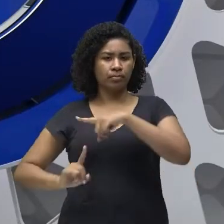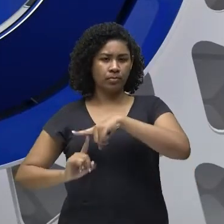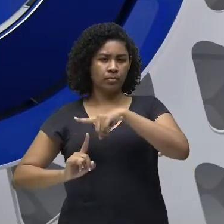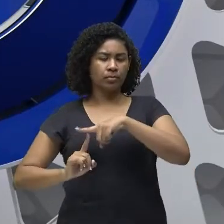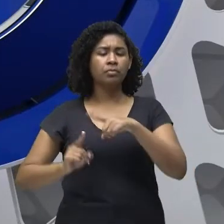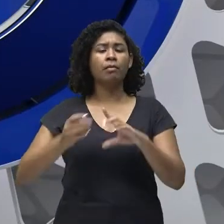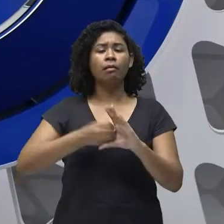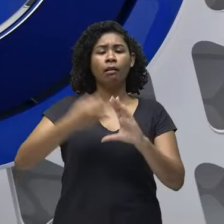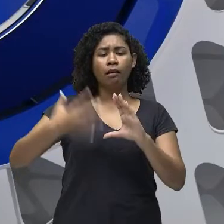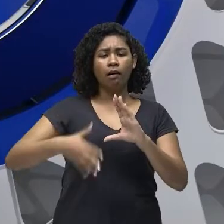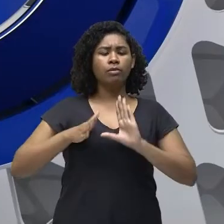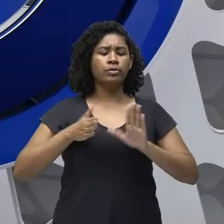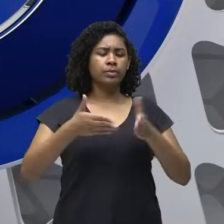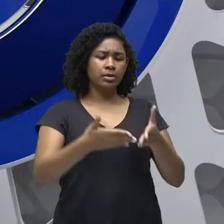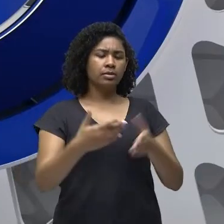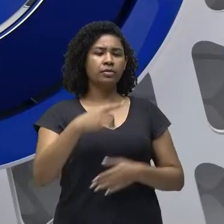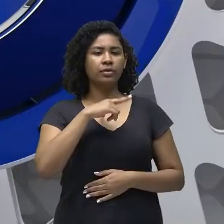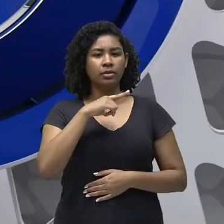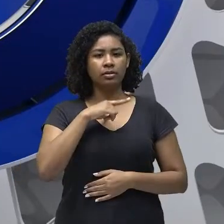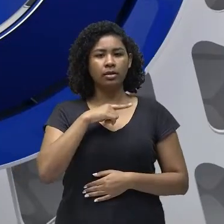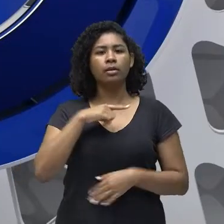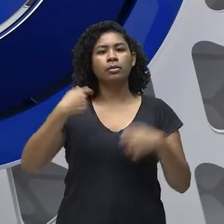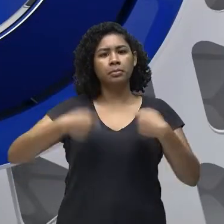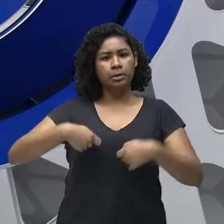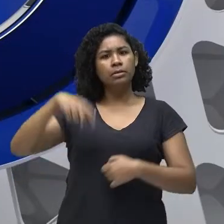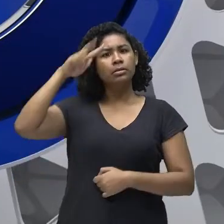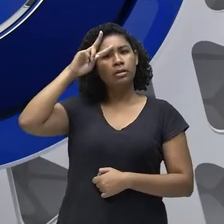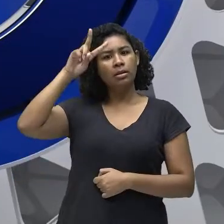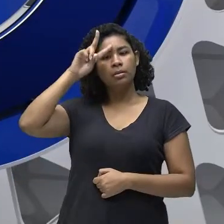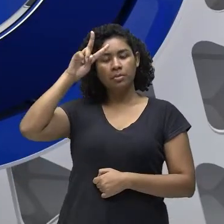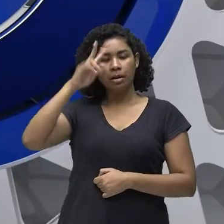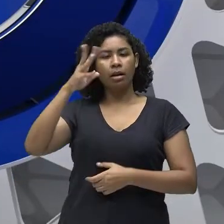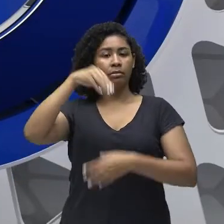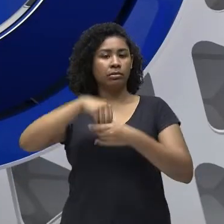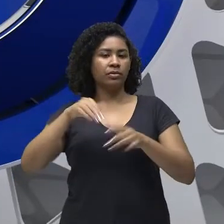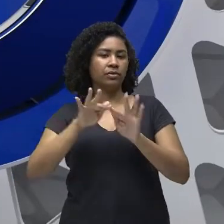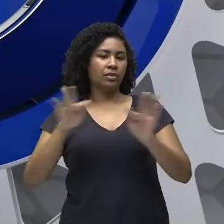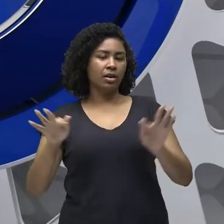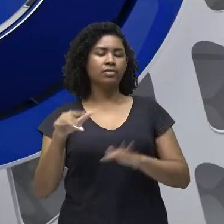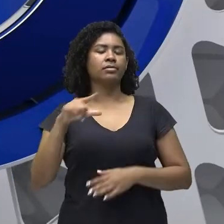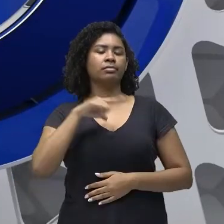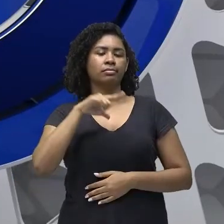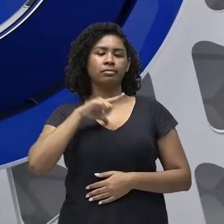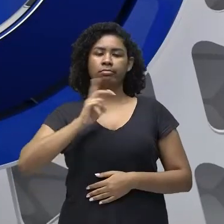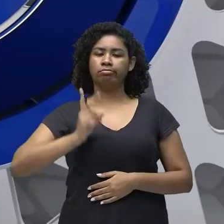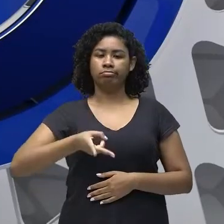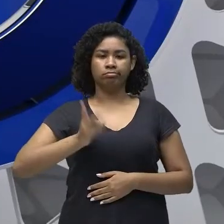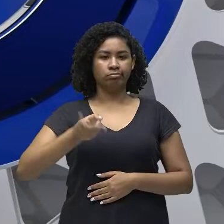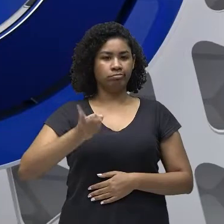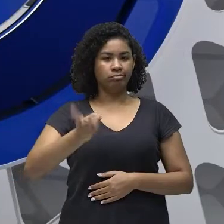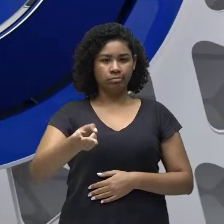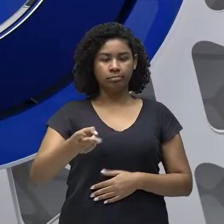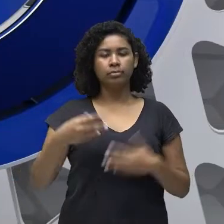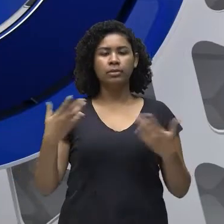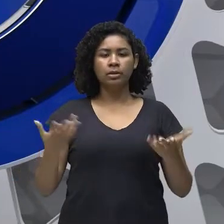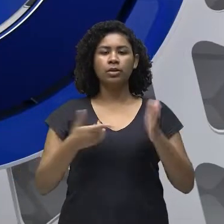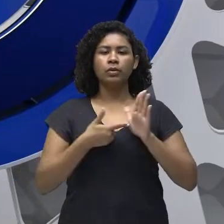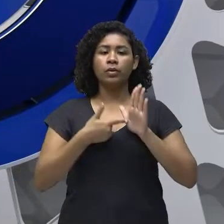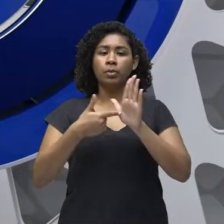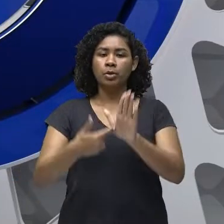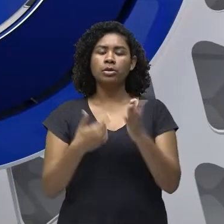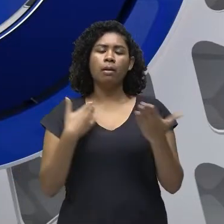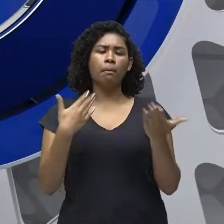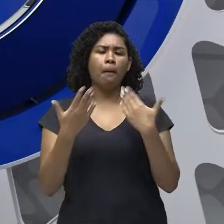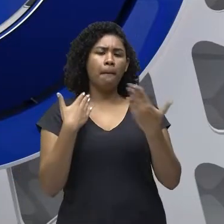você precisa lembrar, que sempre aparece nesse tipo de frase. Então, eu quero convidá-los a rever o trecho de um pequeno